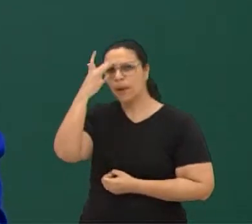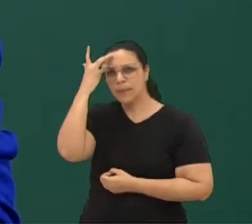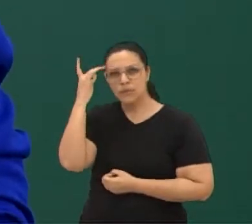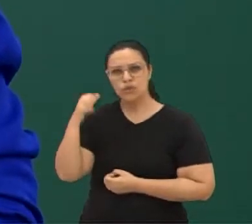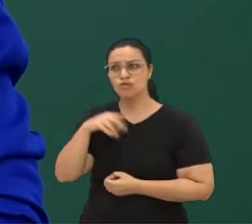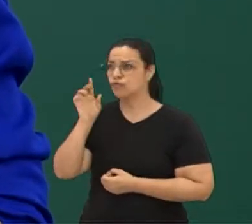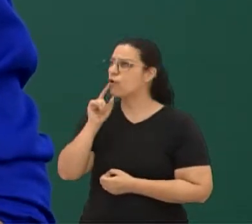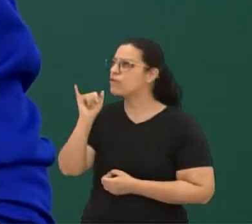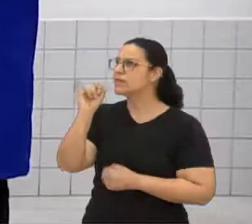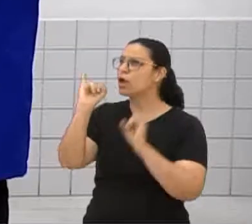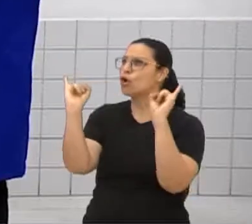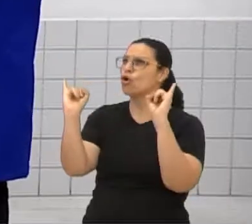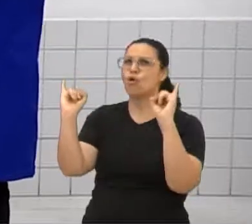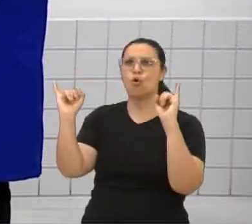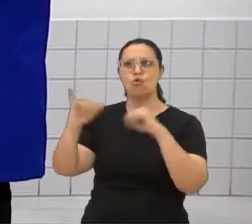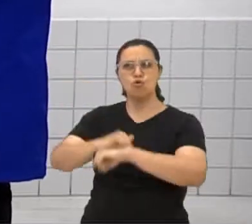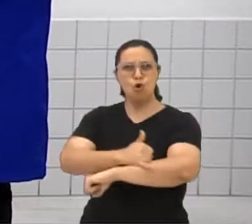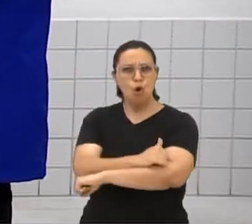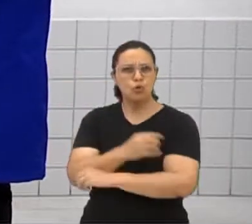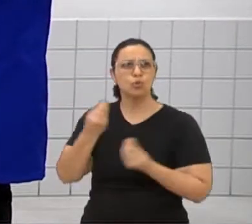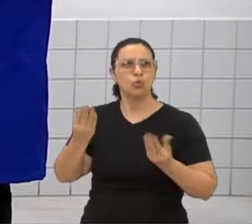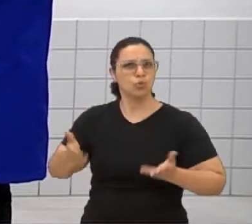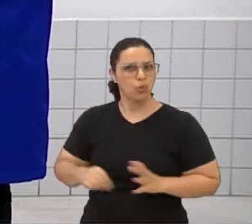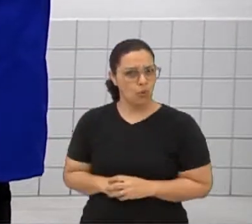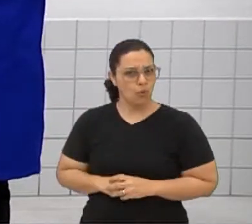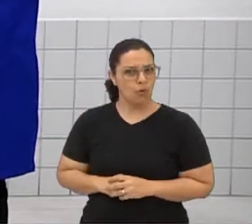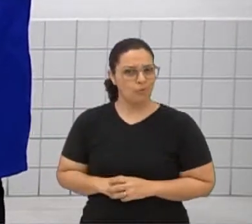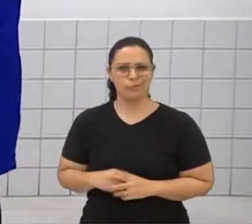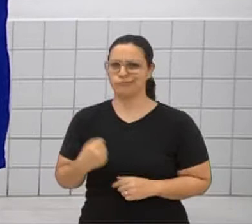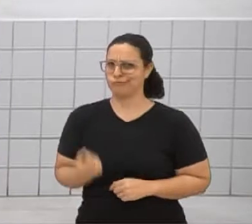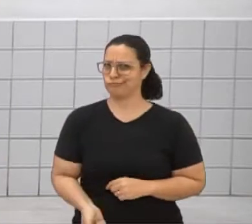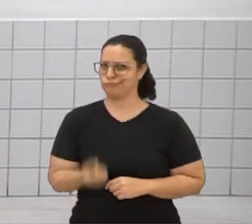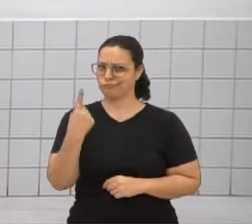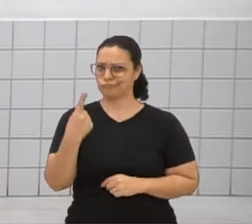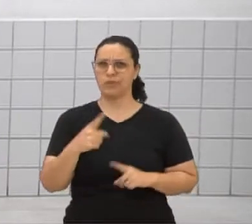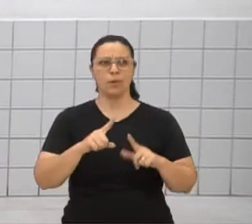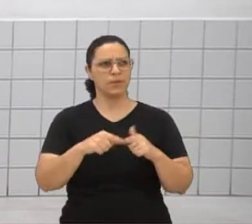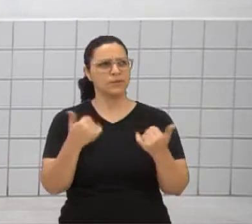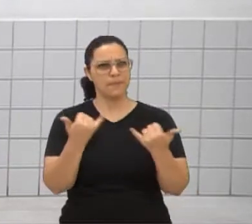já tomou um garfo de gordo ver tem que faz isso Que loucura